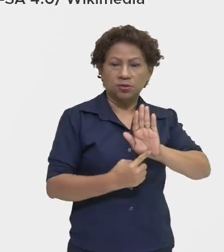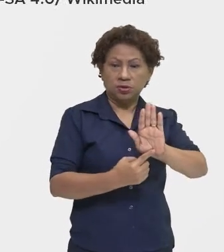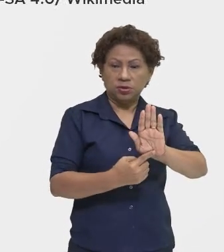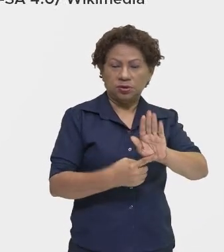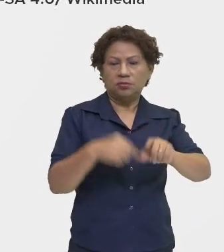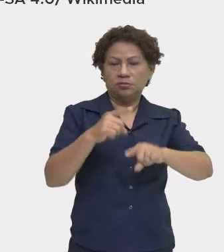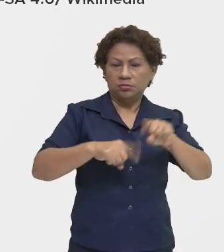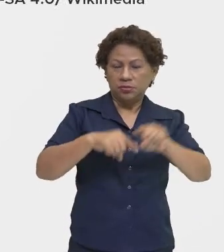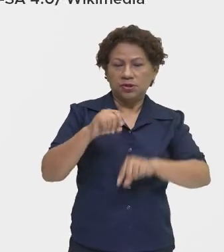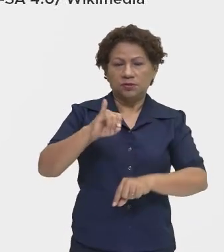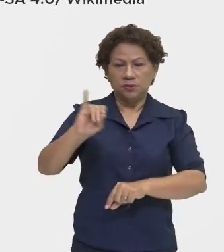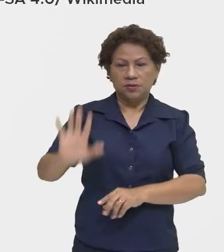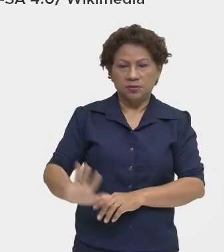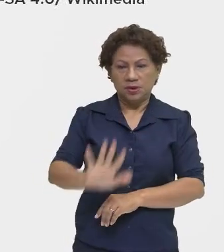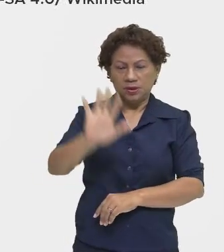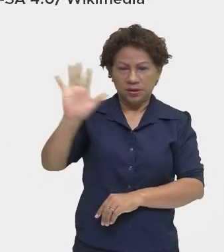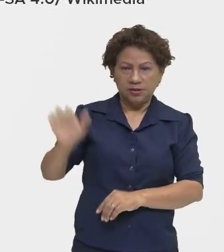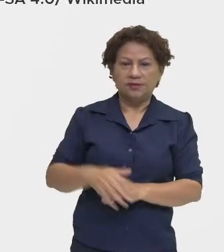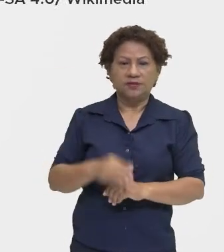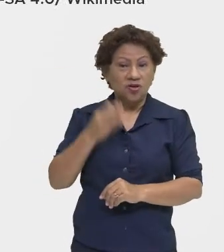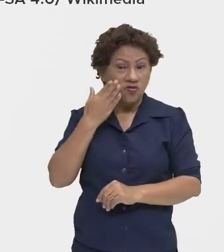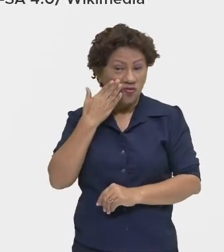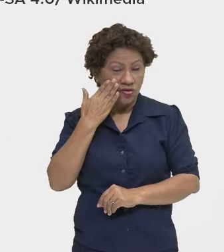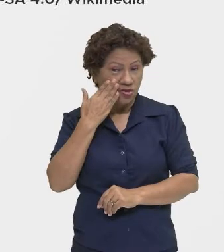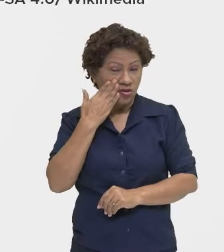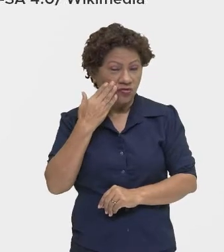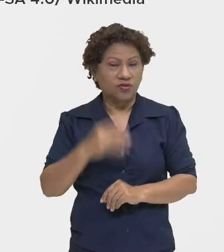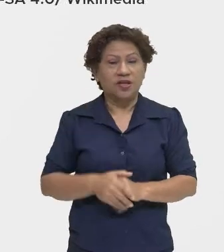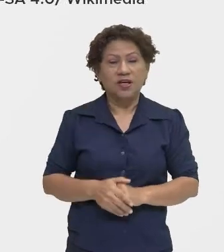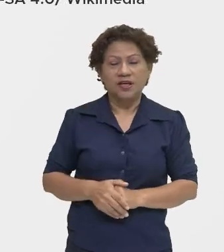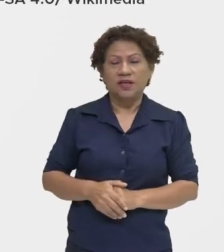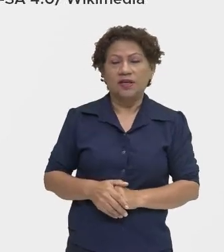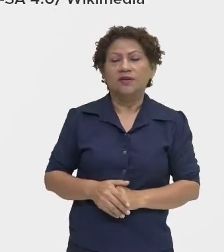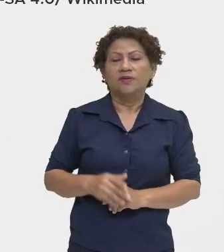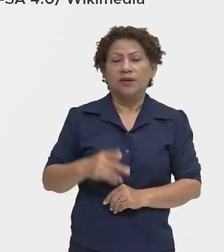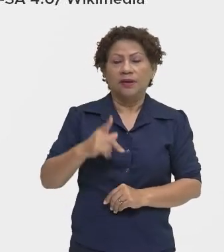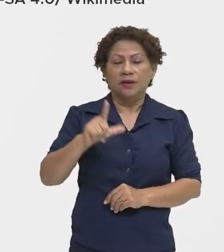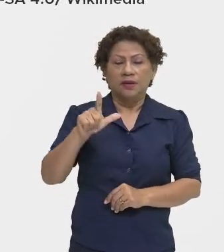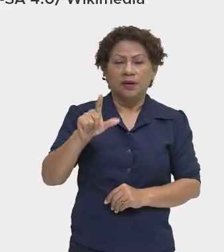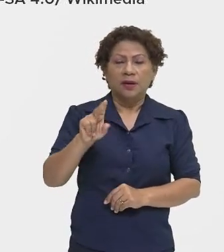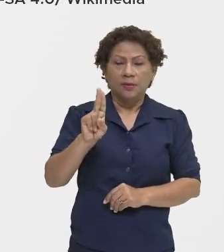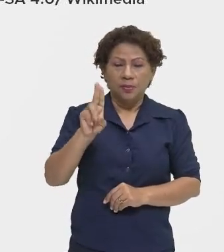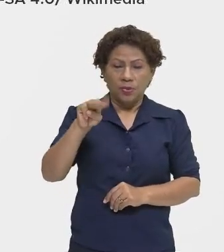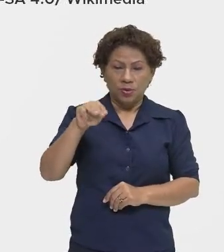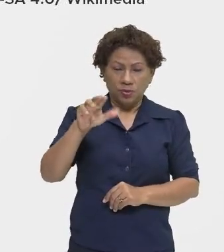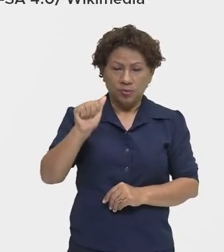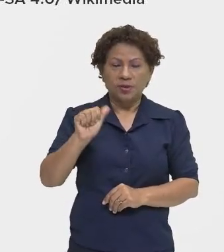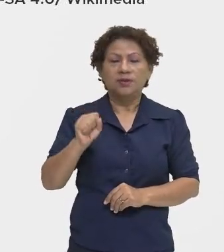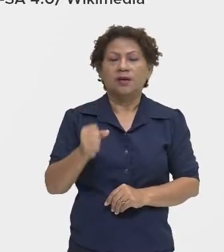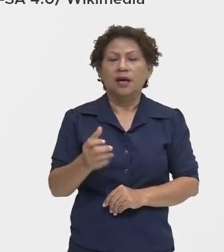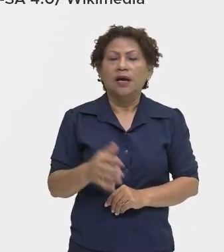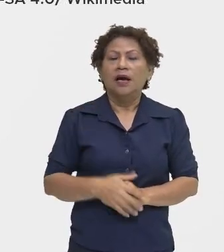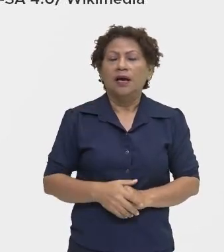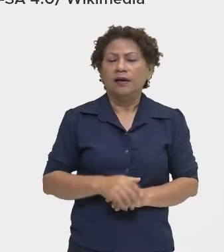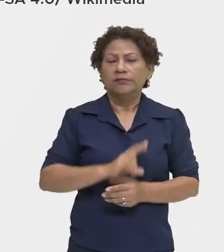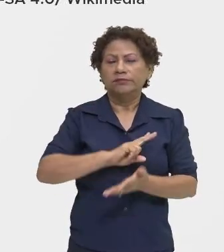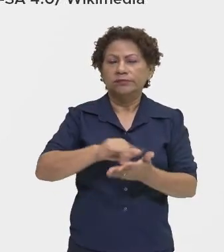de imagens, que são as plumas, né? As plumas, que nós falamos durante as nossas aulas, as máscaras e